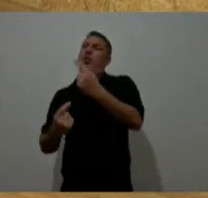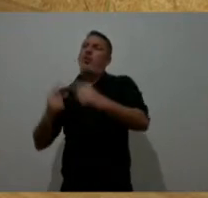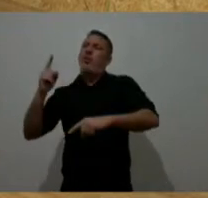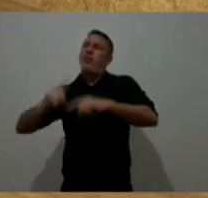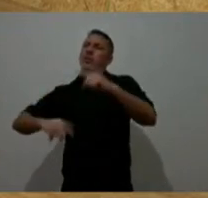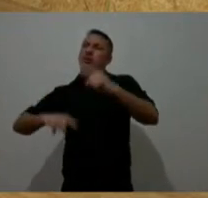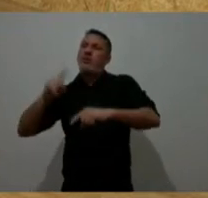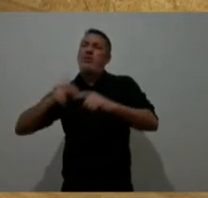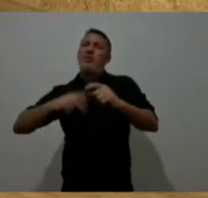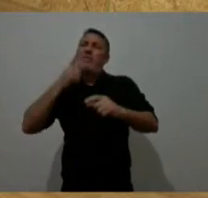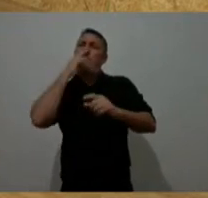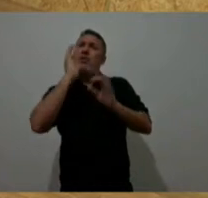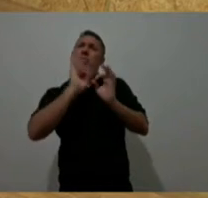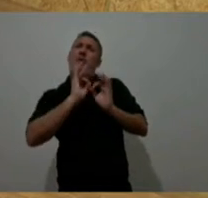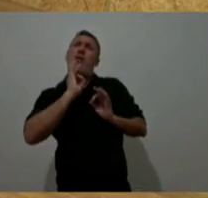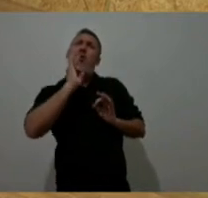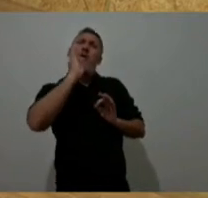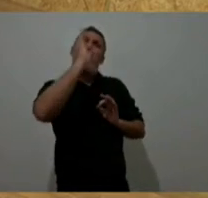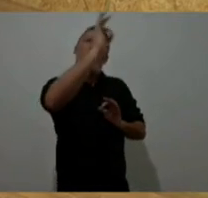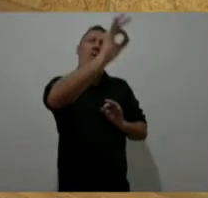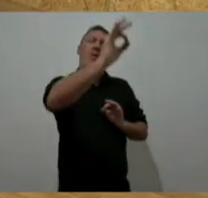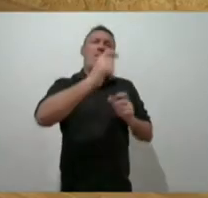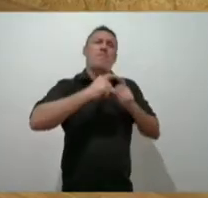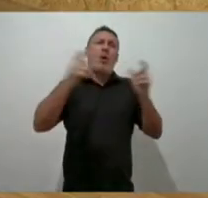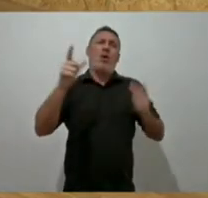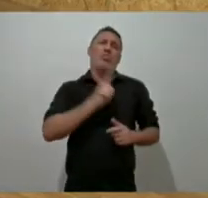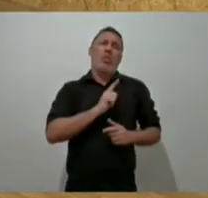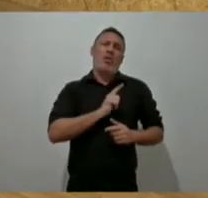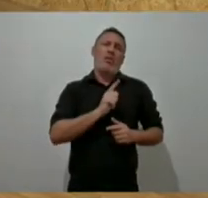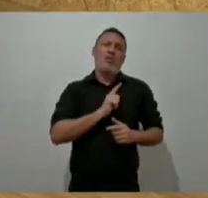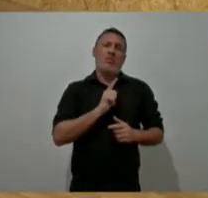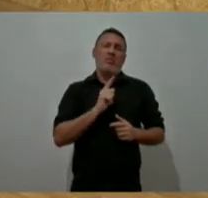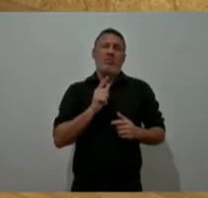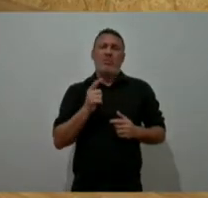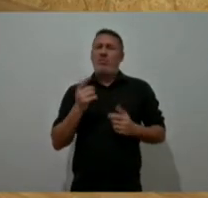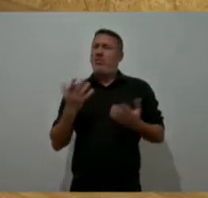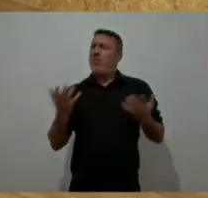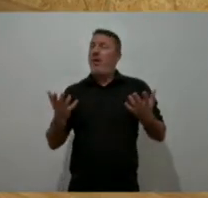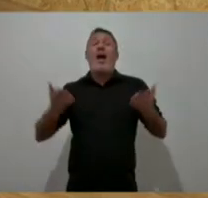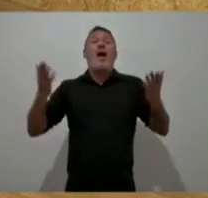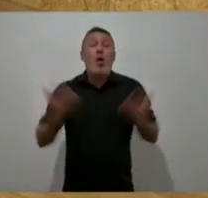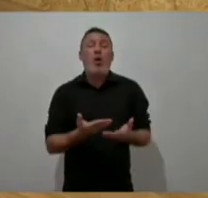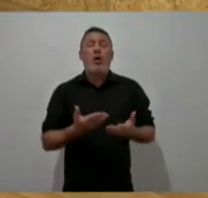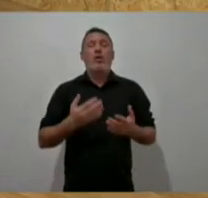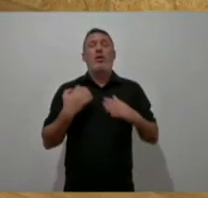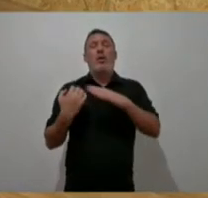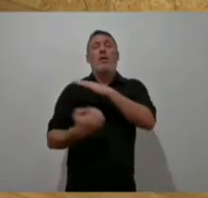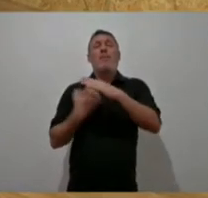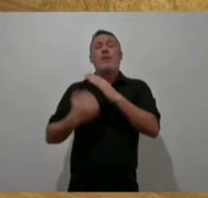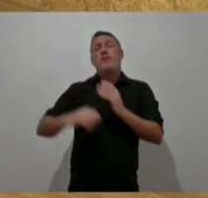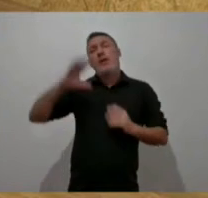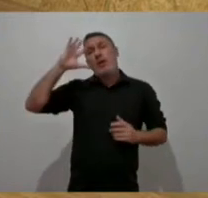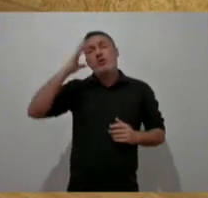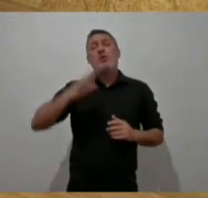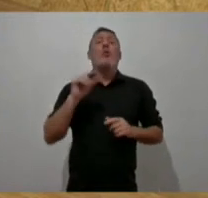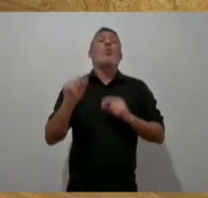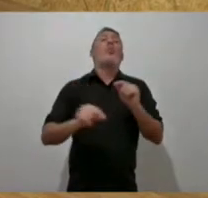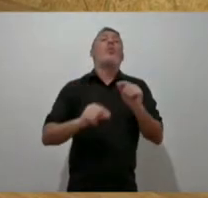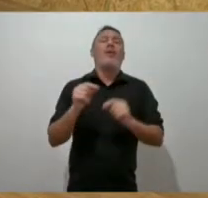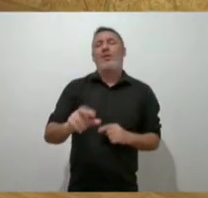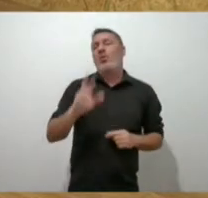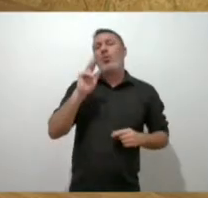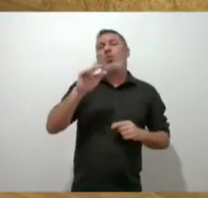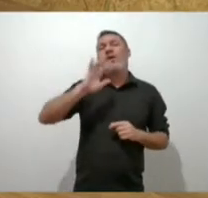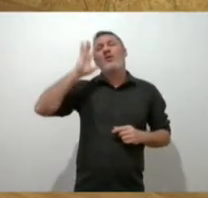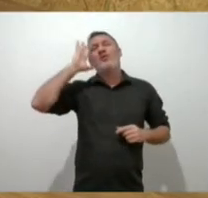justa perante todos, o que nós podemos fazer agora, sem ser do lado da fantasia, mas do lado